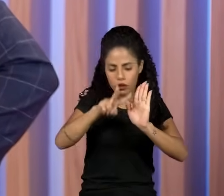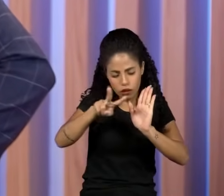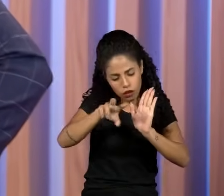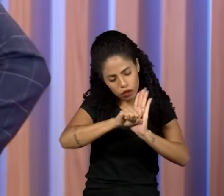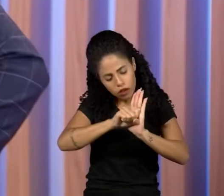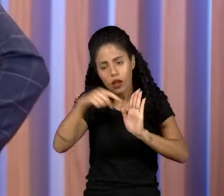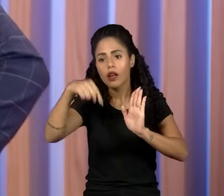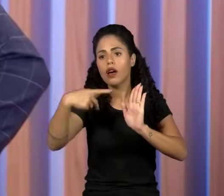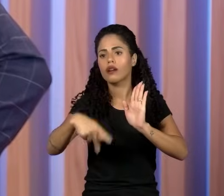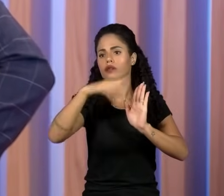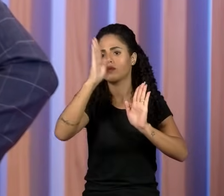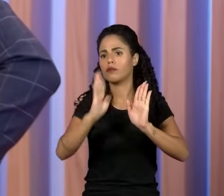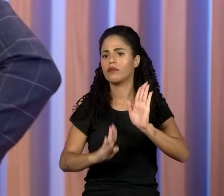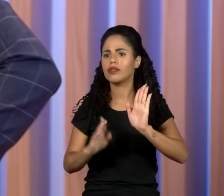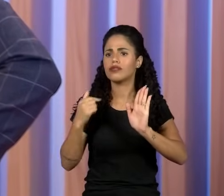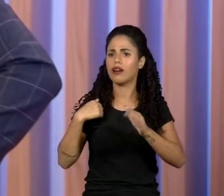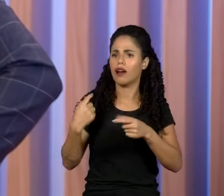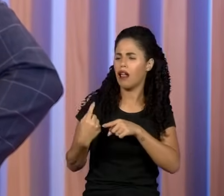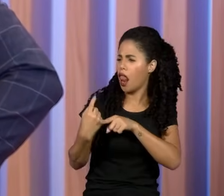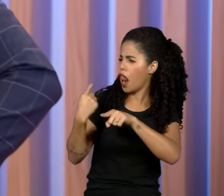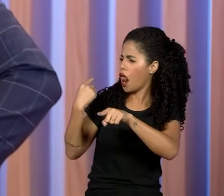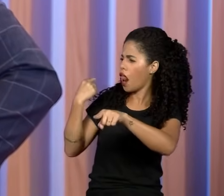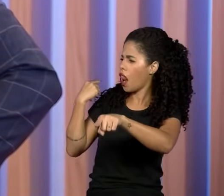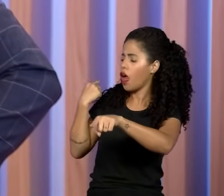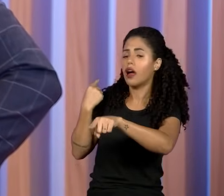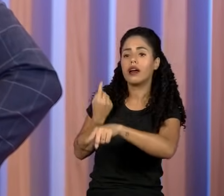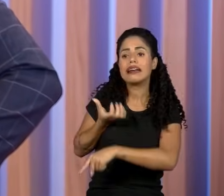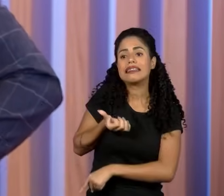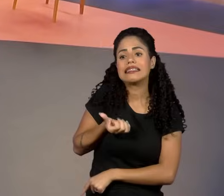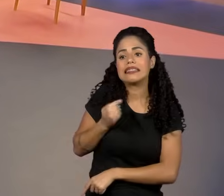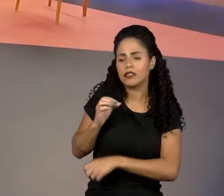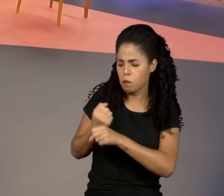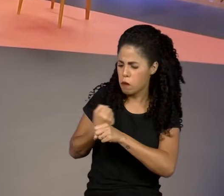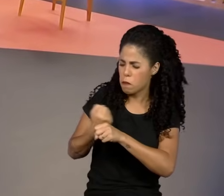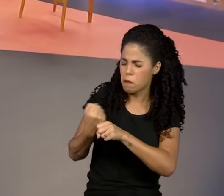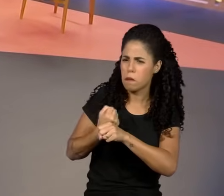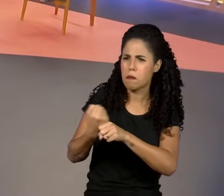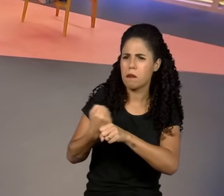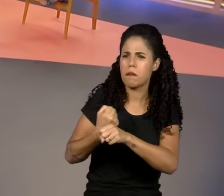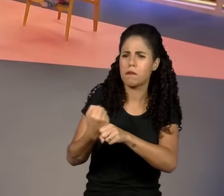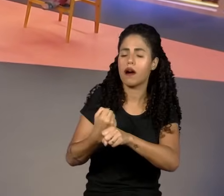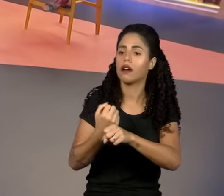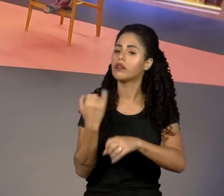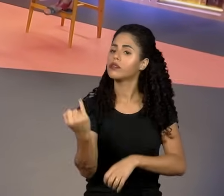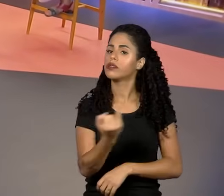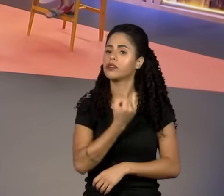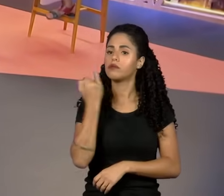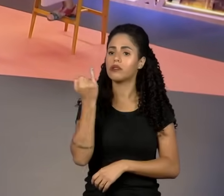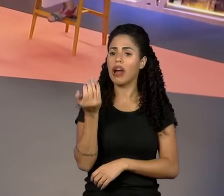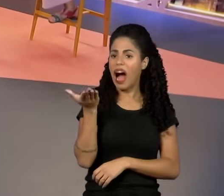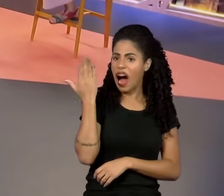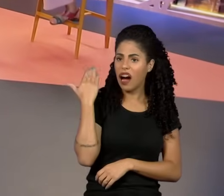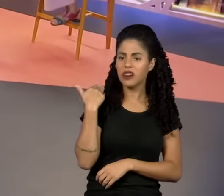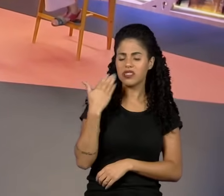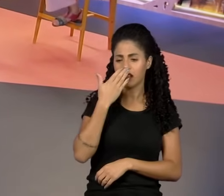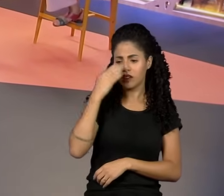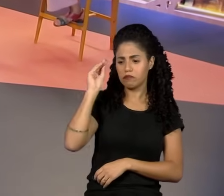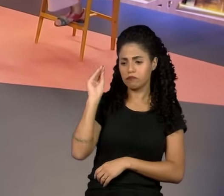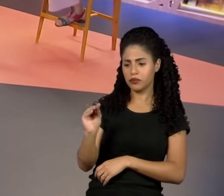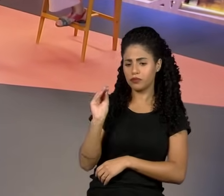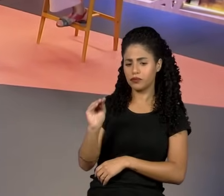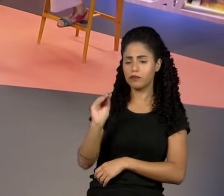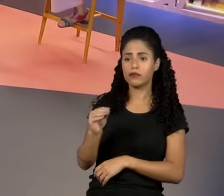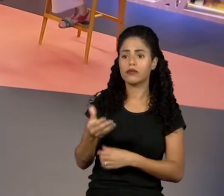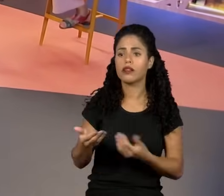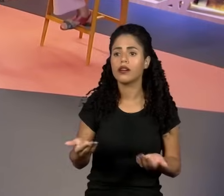brasileiro, historicamente, há mais de 60 anos nesse país, foi uma ferramenta de destituição do outro.